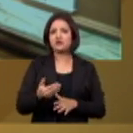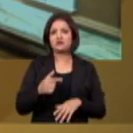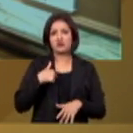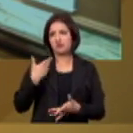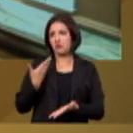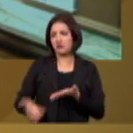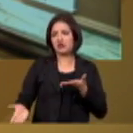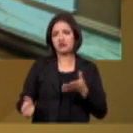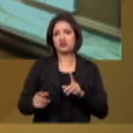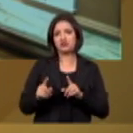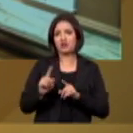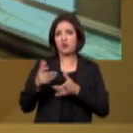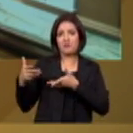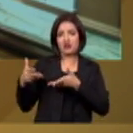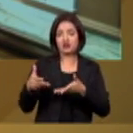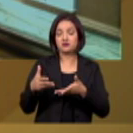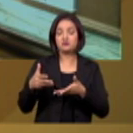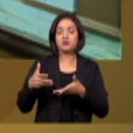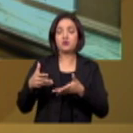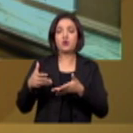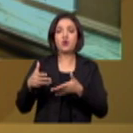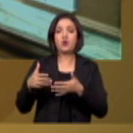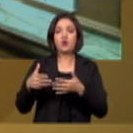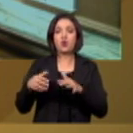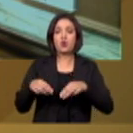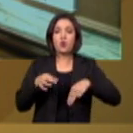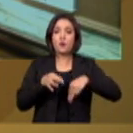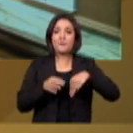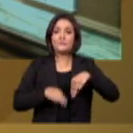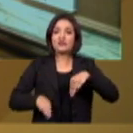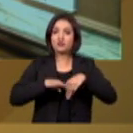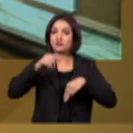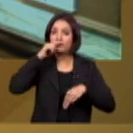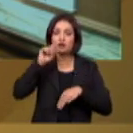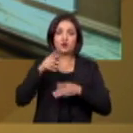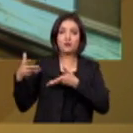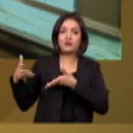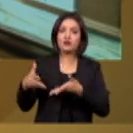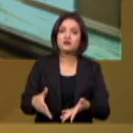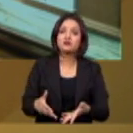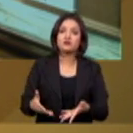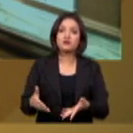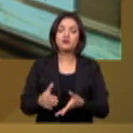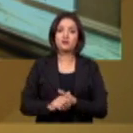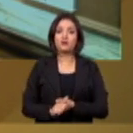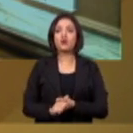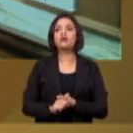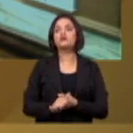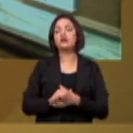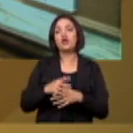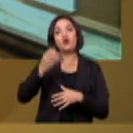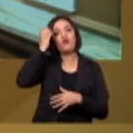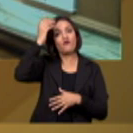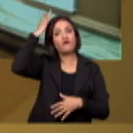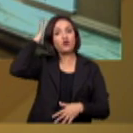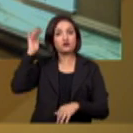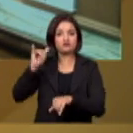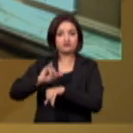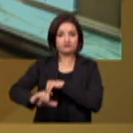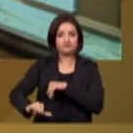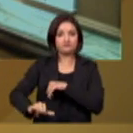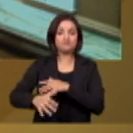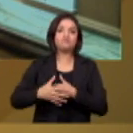julgamento justificadamente o ministro humanização quartinho estava ausente nesse um pouco